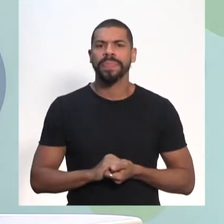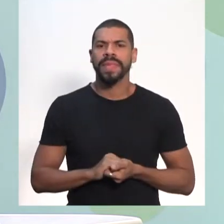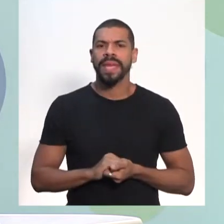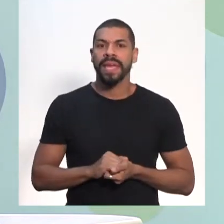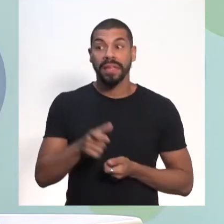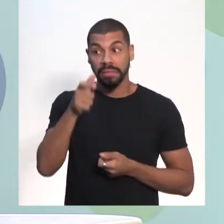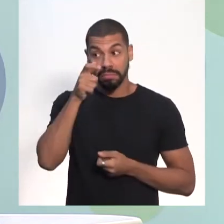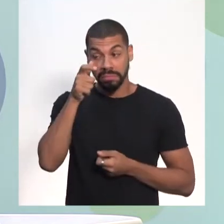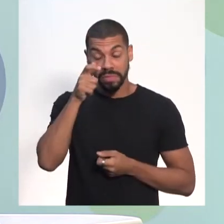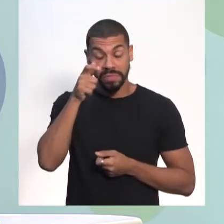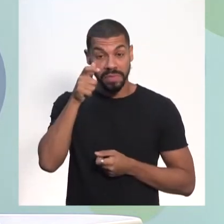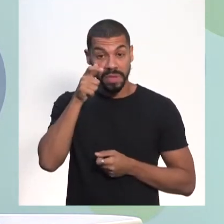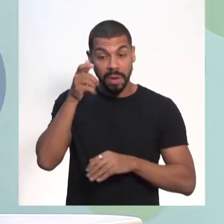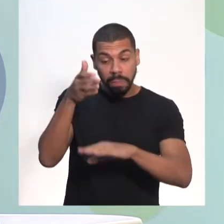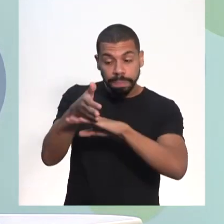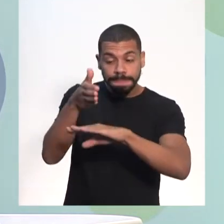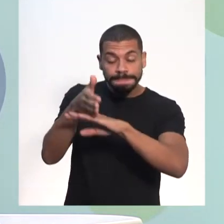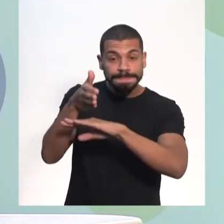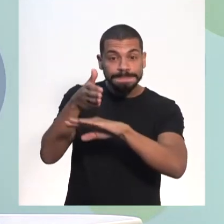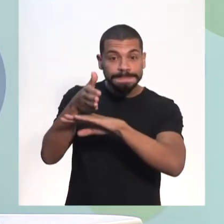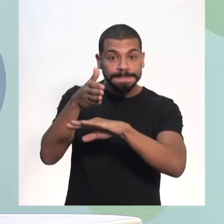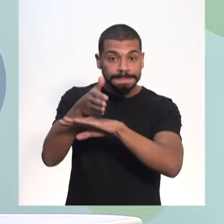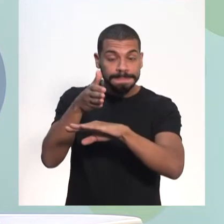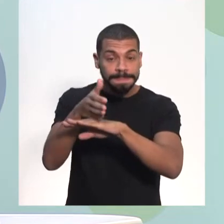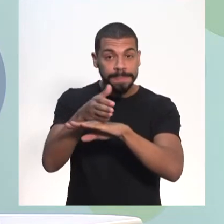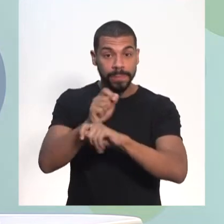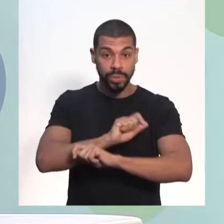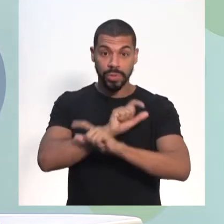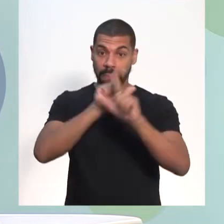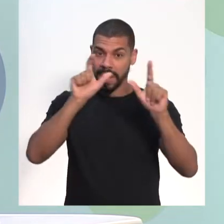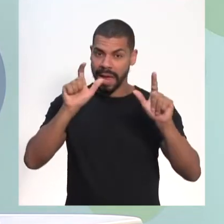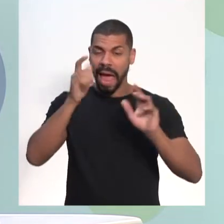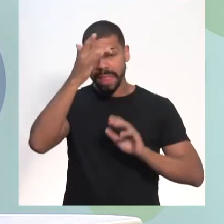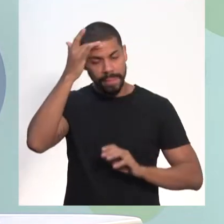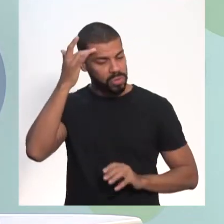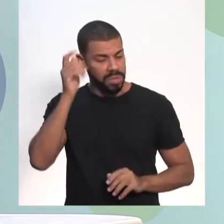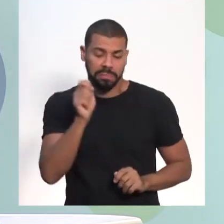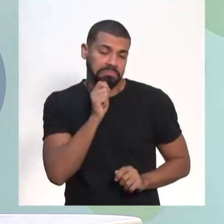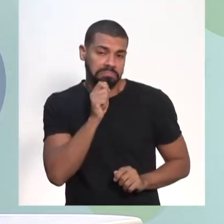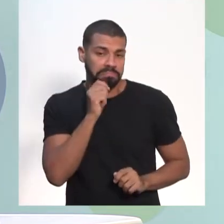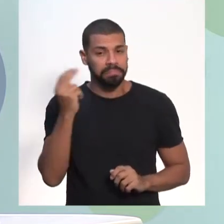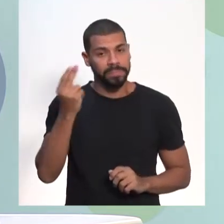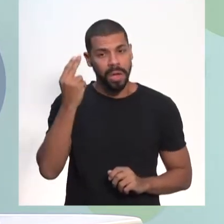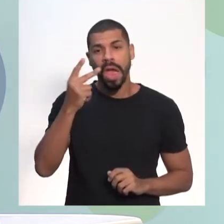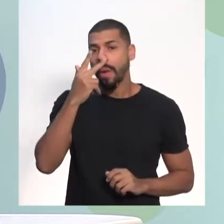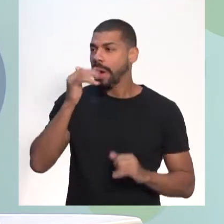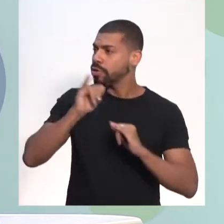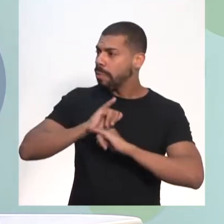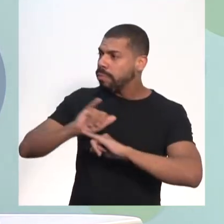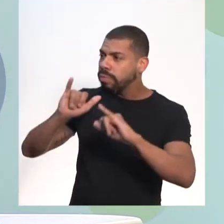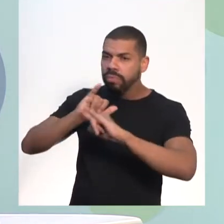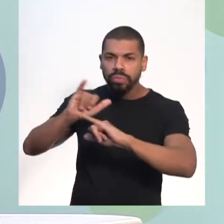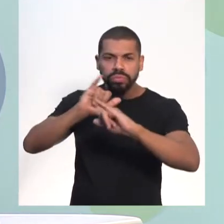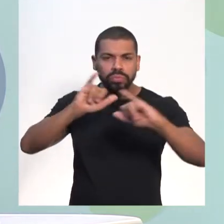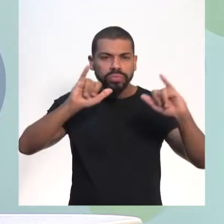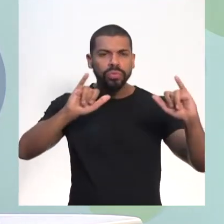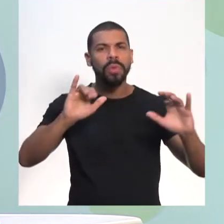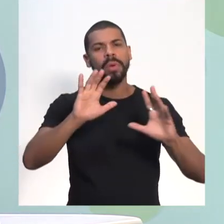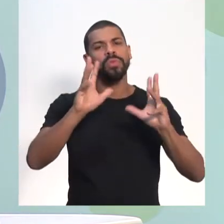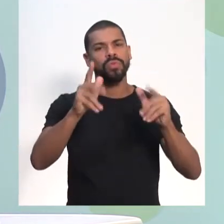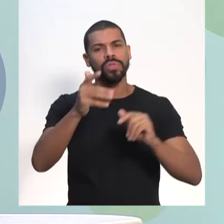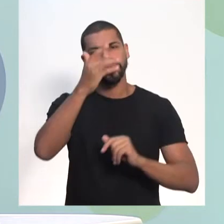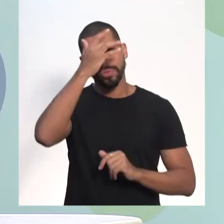fala de manhã, e mesmo quem não acompanhou, acho que vale a pena compartilhar aí com os